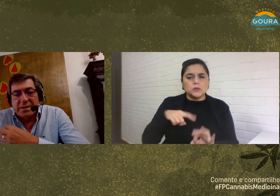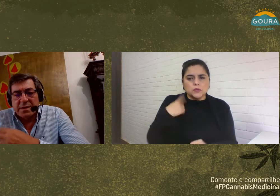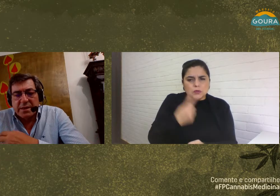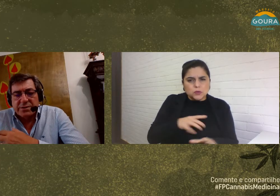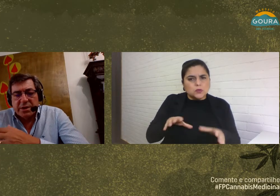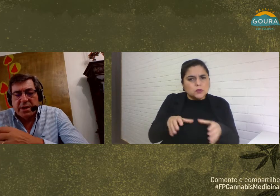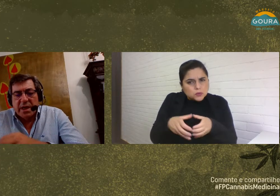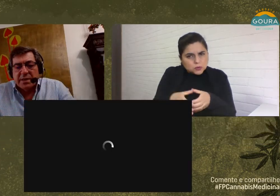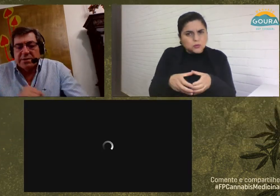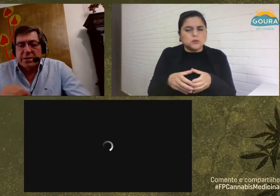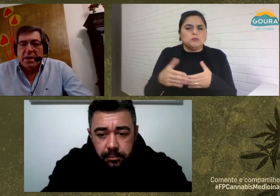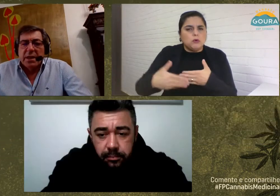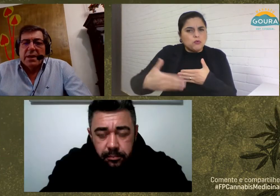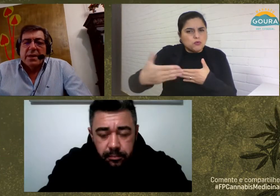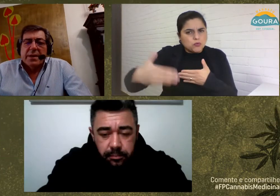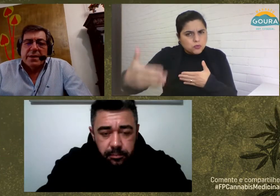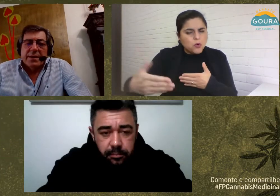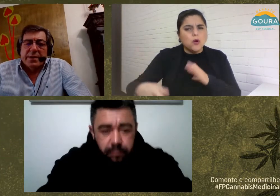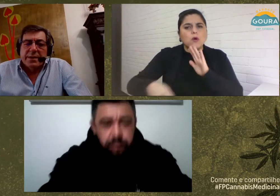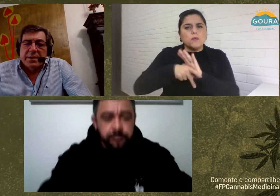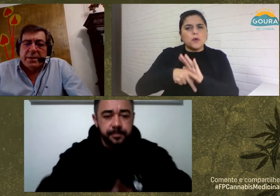às quantidades reais,